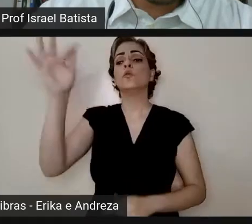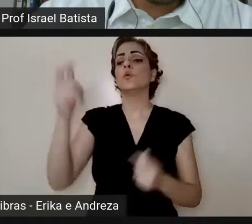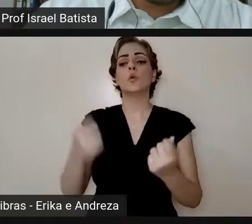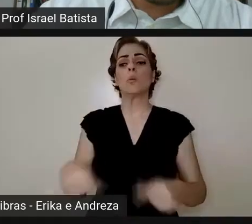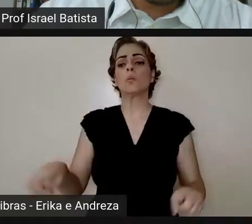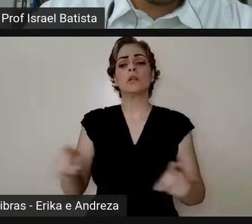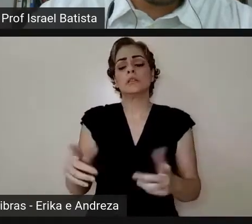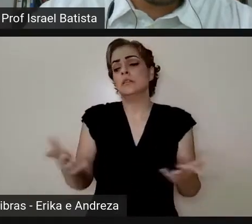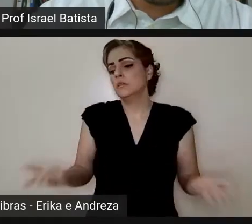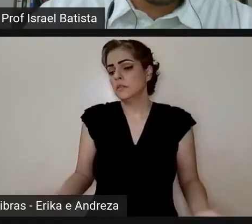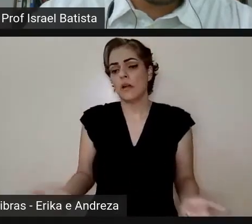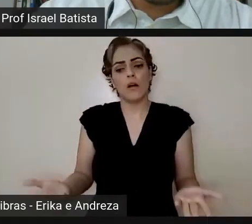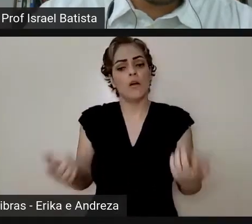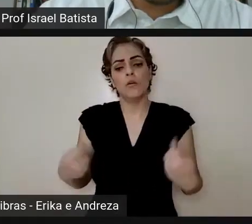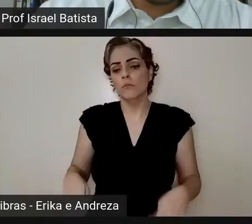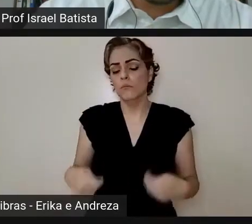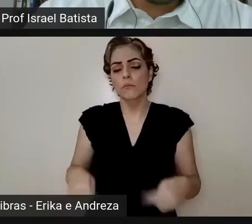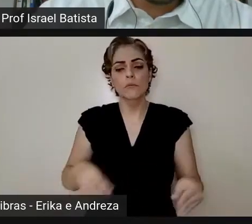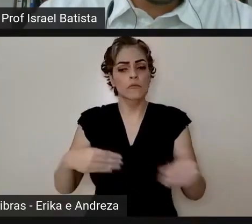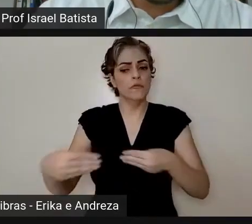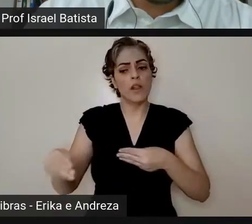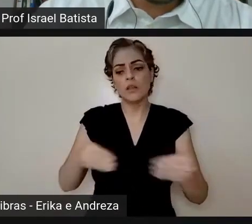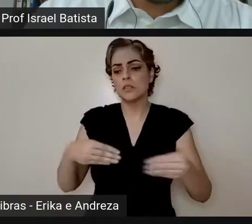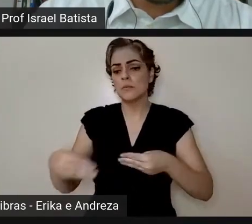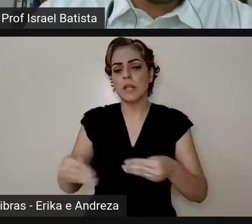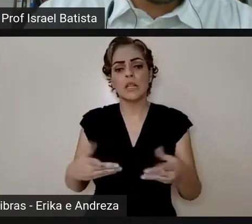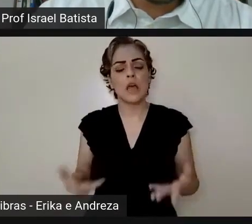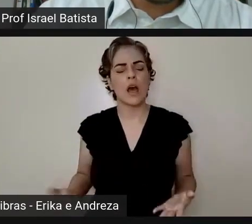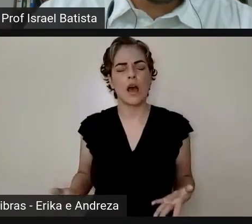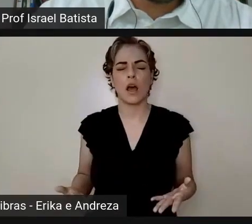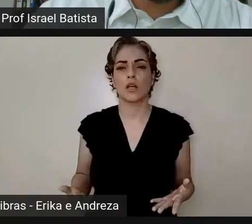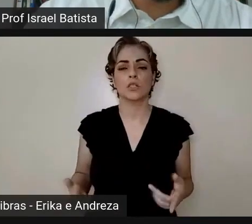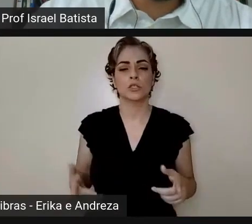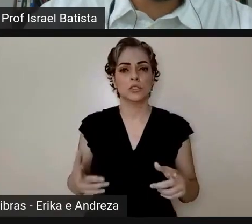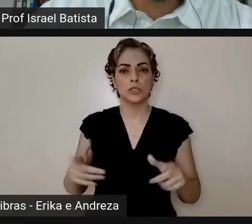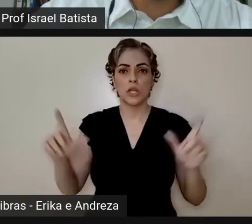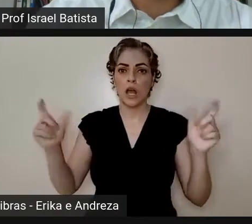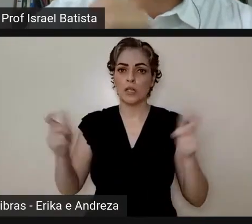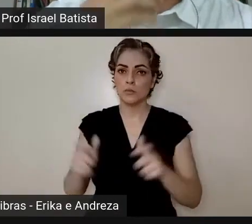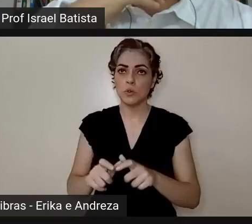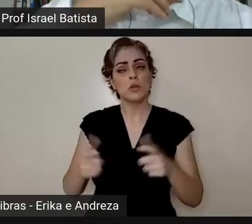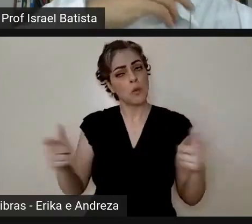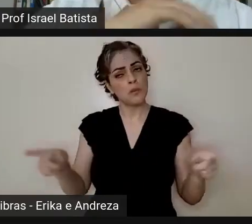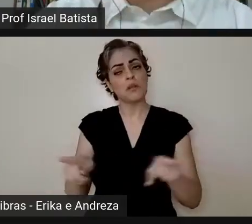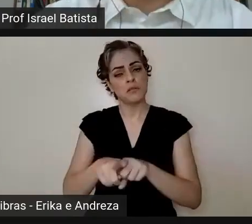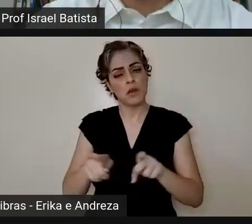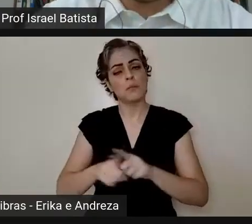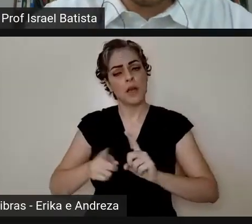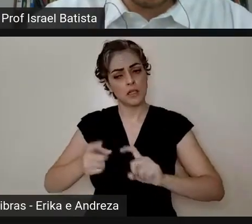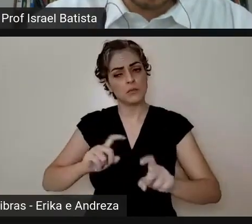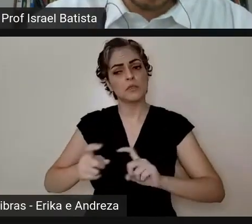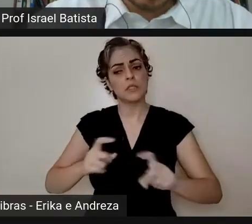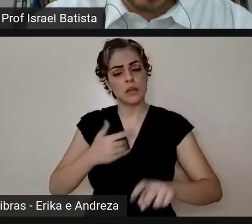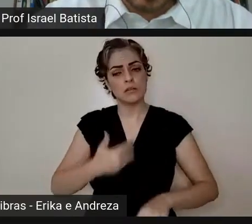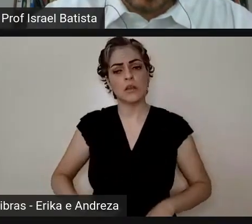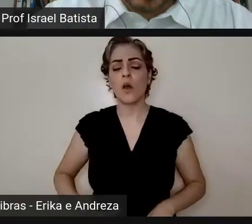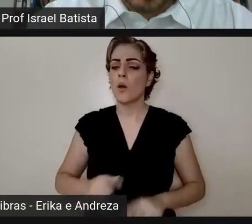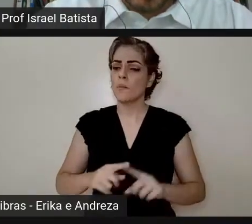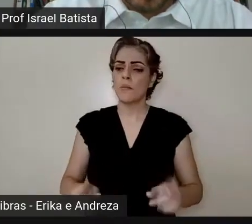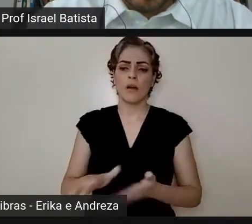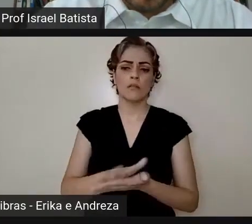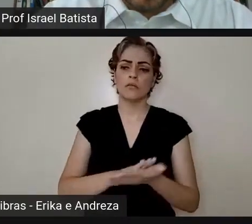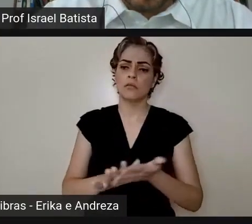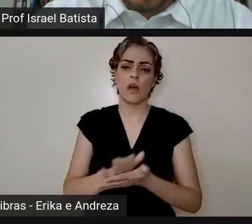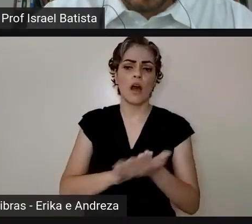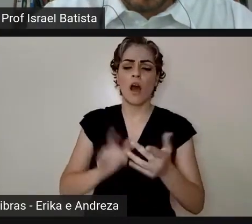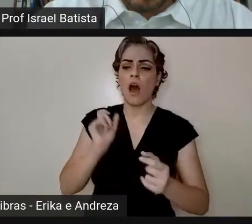de poder ali fazer essa mudança no tamanho da sua administração pública, sem abrir espaço para perseguição política, sem abrir